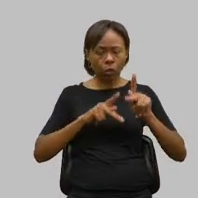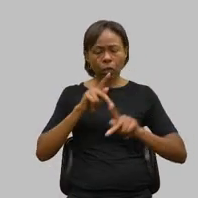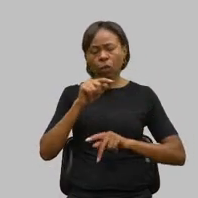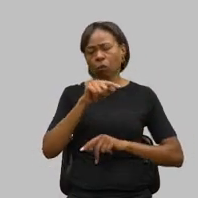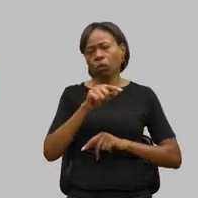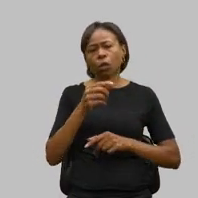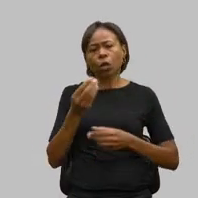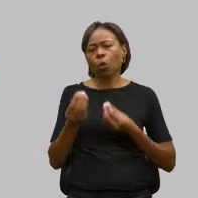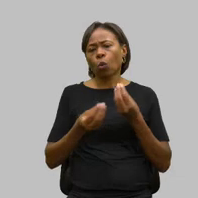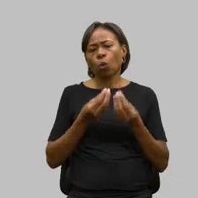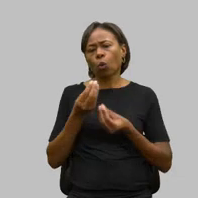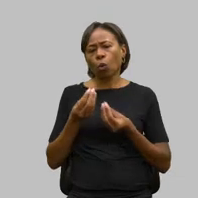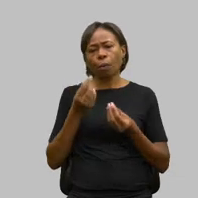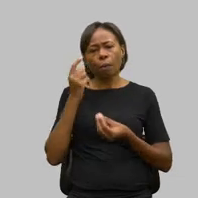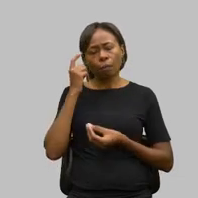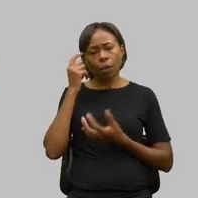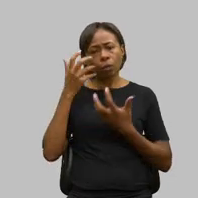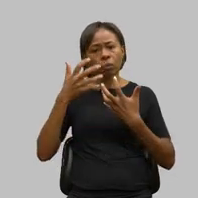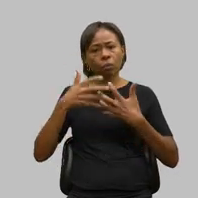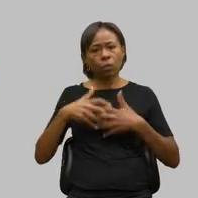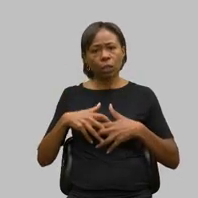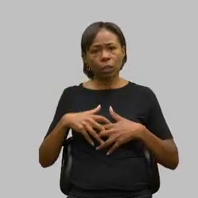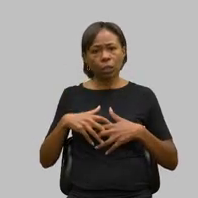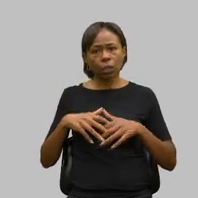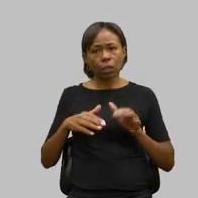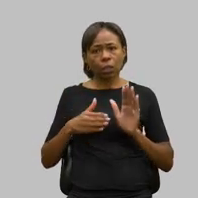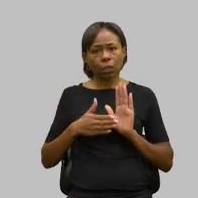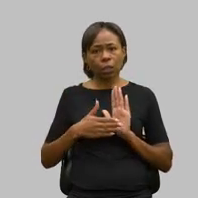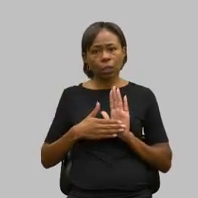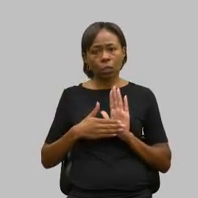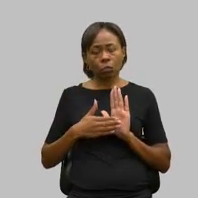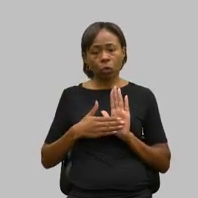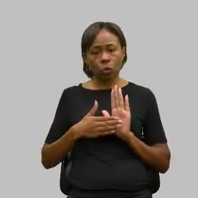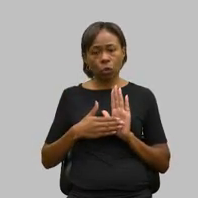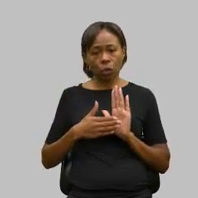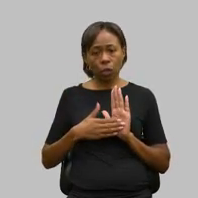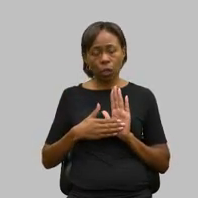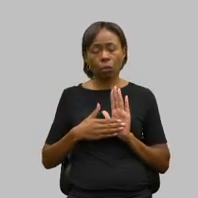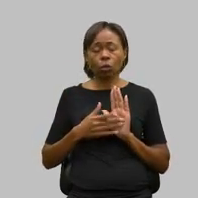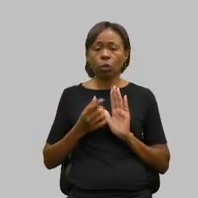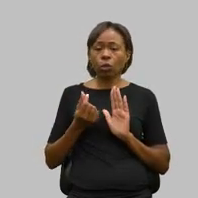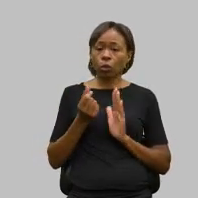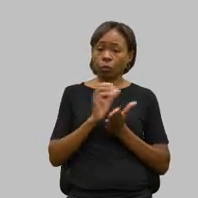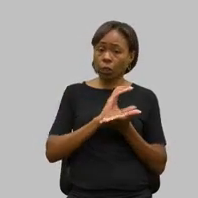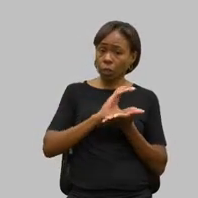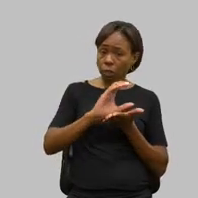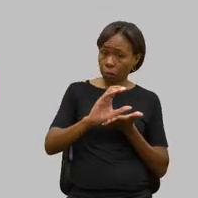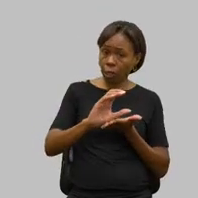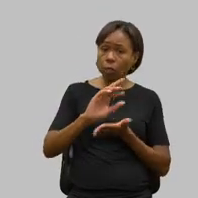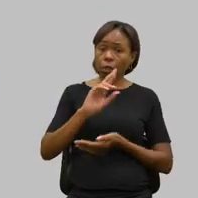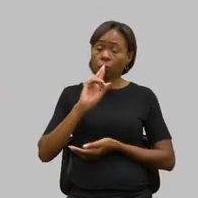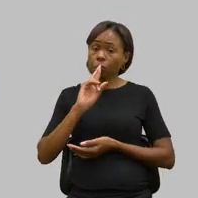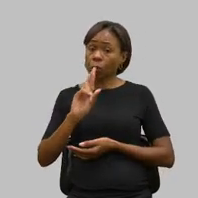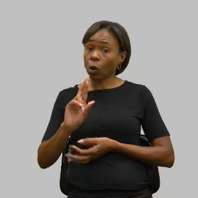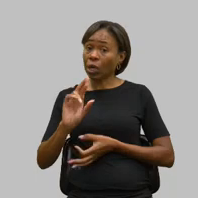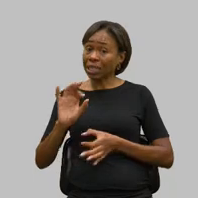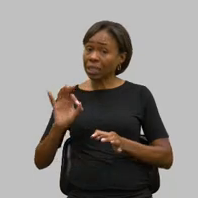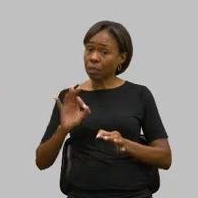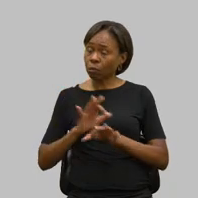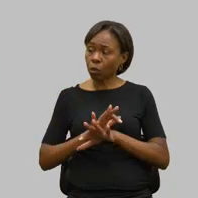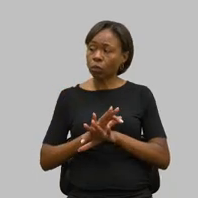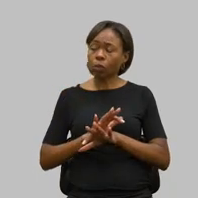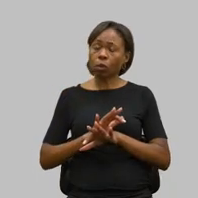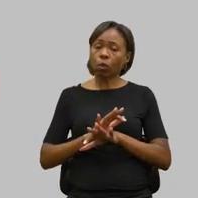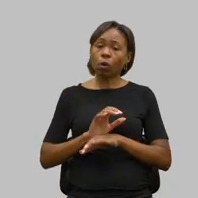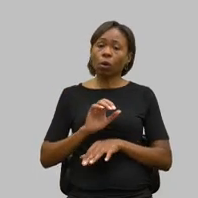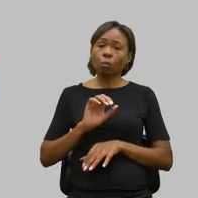de vista de investimento quanto de resultados concretos no atendimento hospitalar pelo SUS